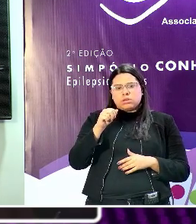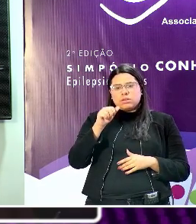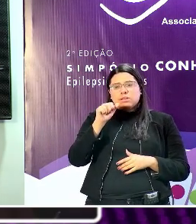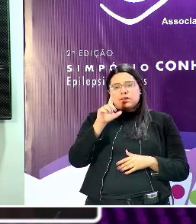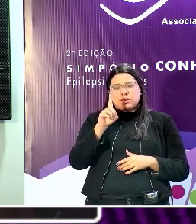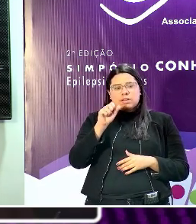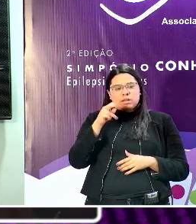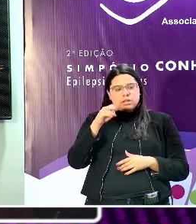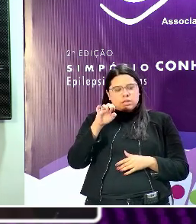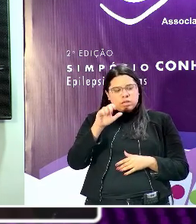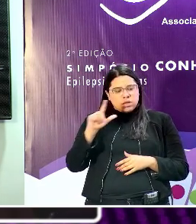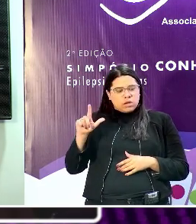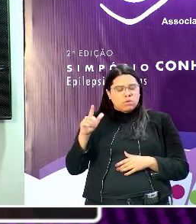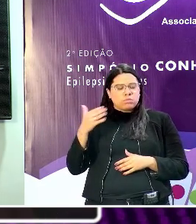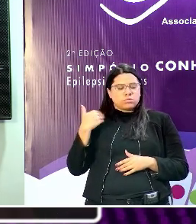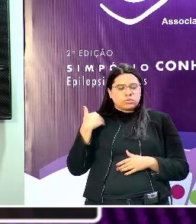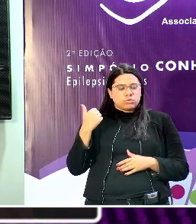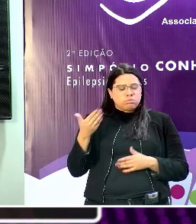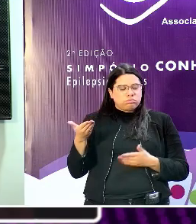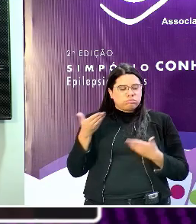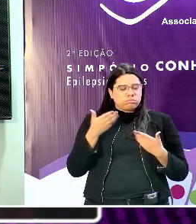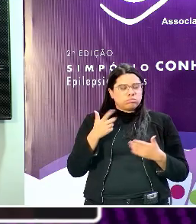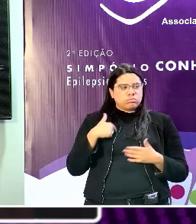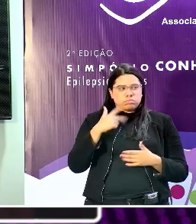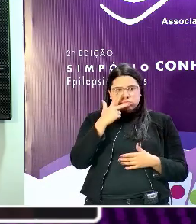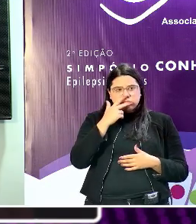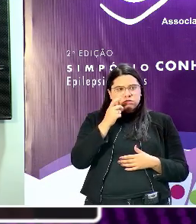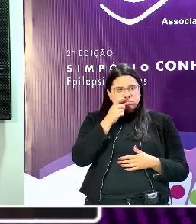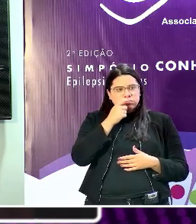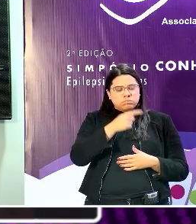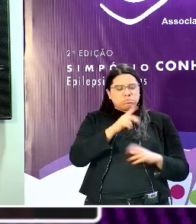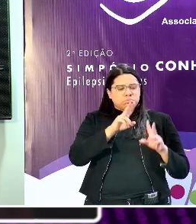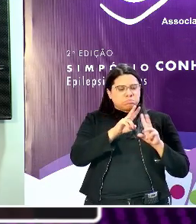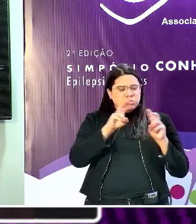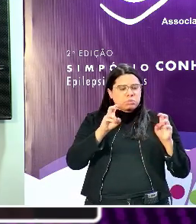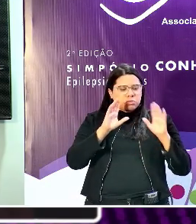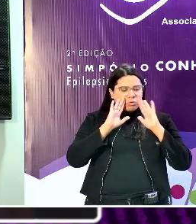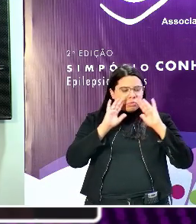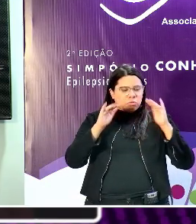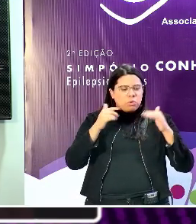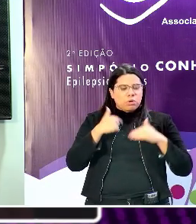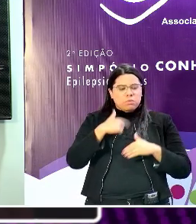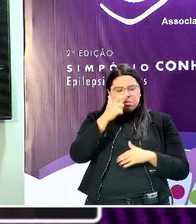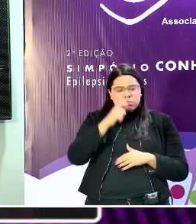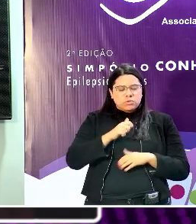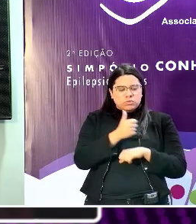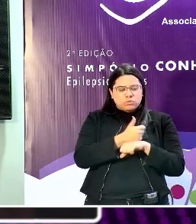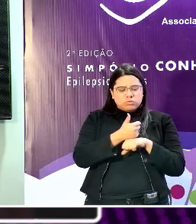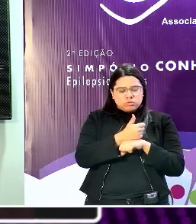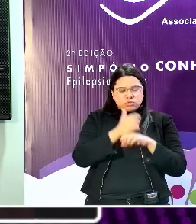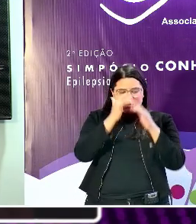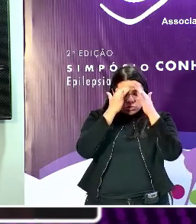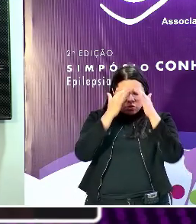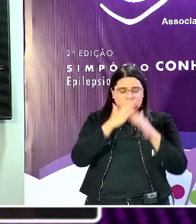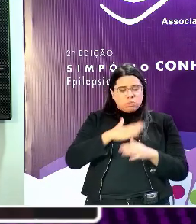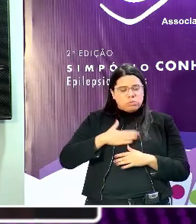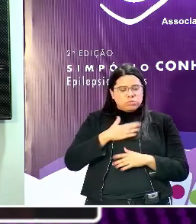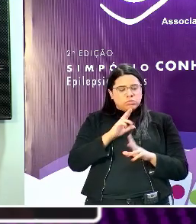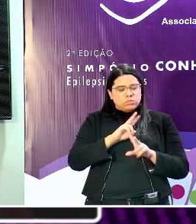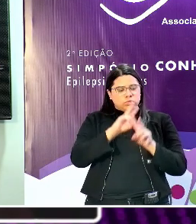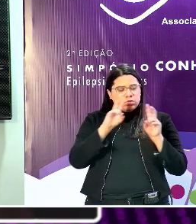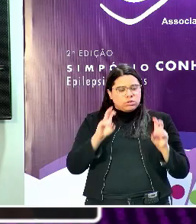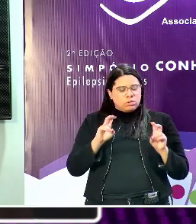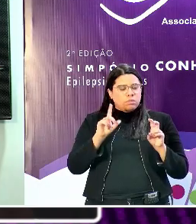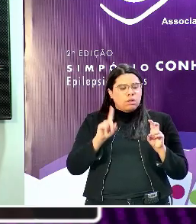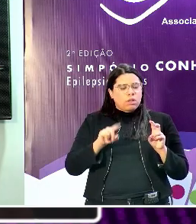organização do simpósio. E acho que vai ser bem interessante, é uma coisa bem específica, uma coisa que eu, como neurologista, como clínico, eu gosto muito da questão do que eu